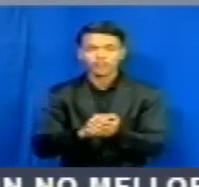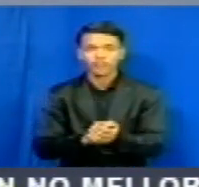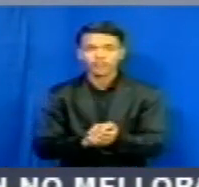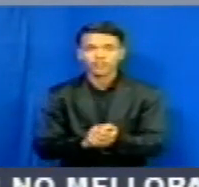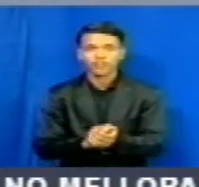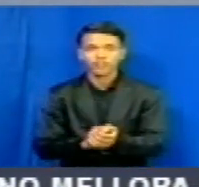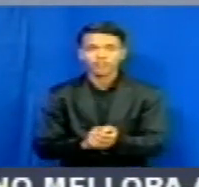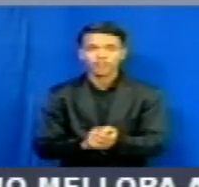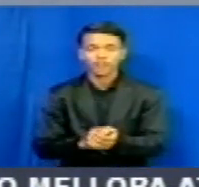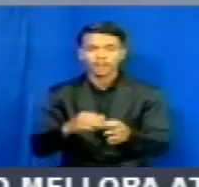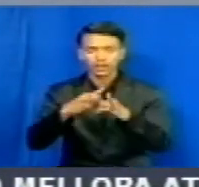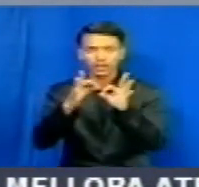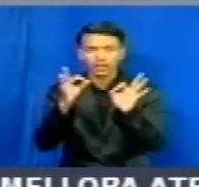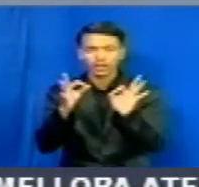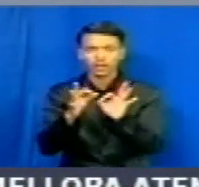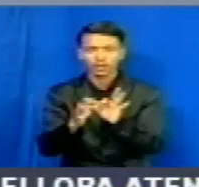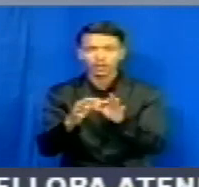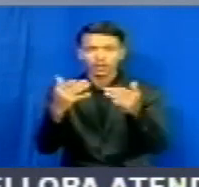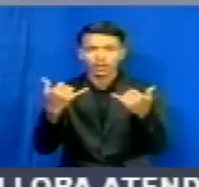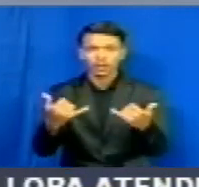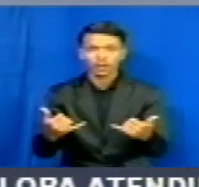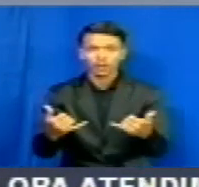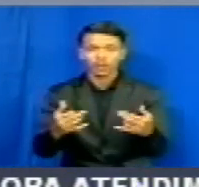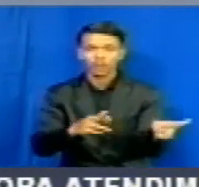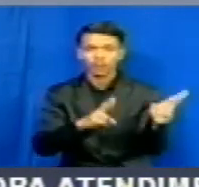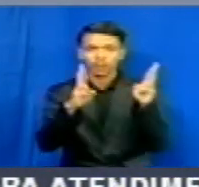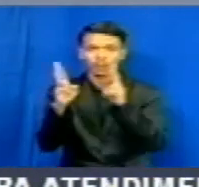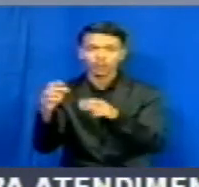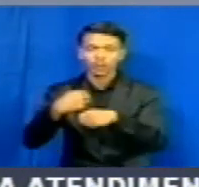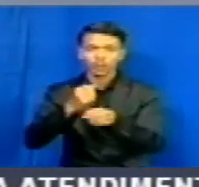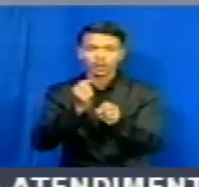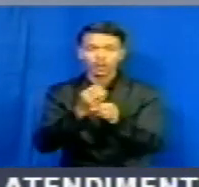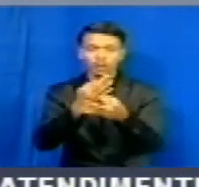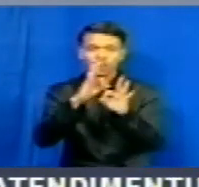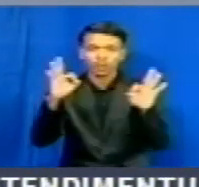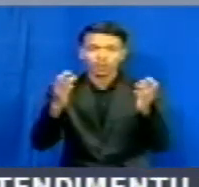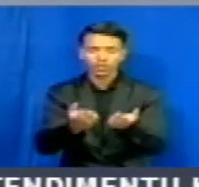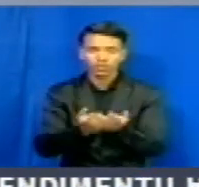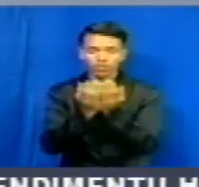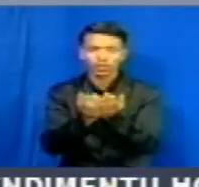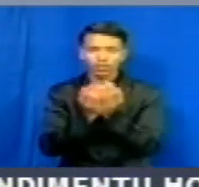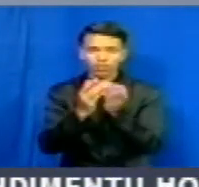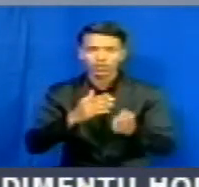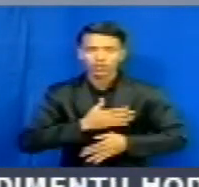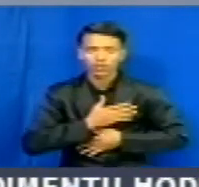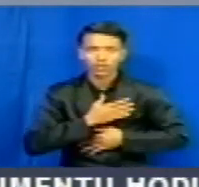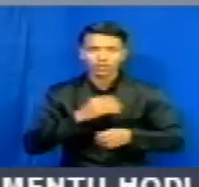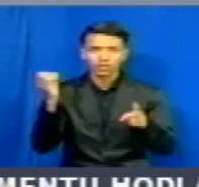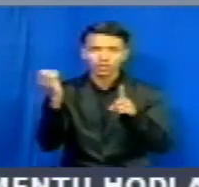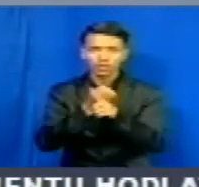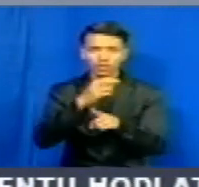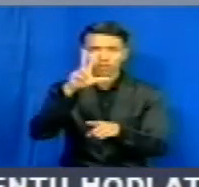né? Recuperado, né? Agora, se é para tu, halo rotu Rohak Solok, objetivo, né? Tolo, e de ser o halo